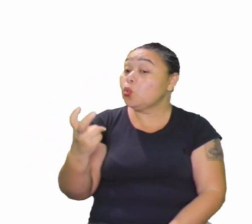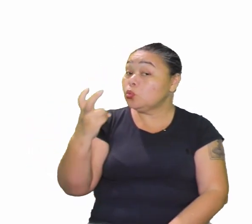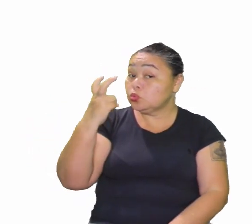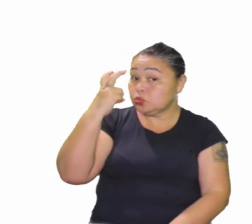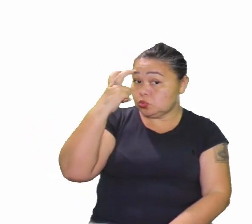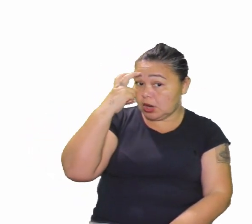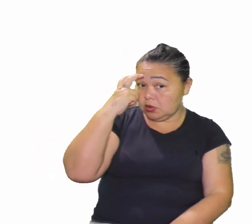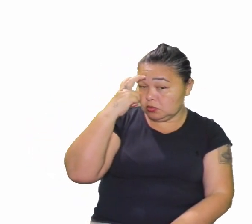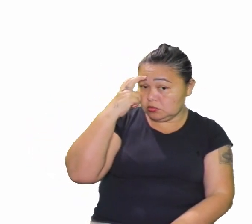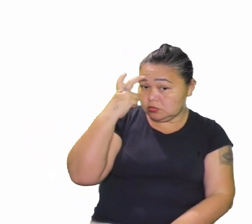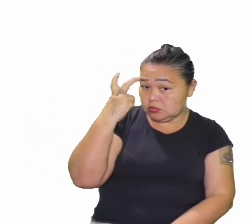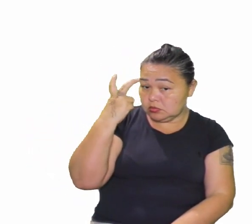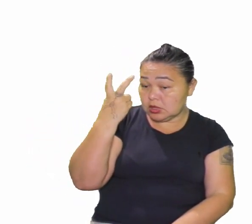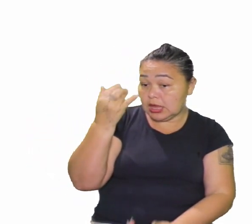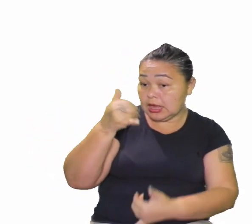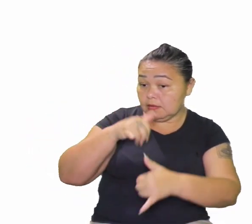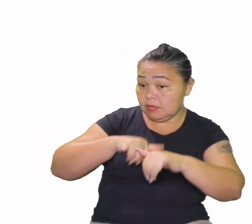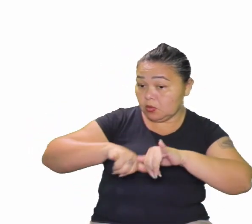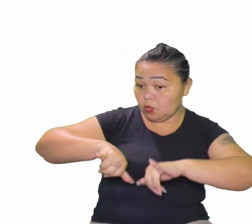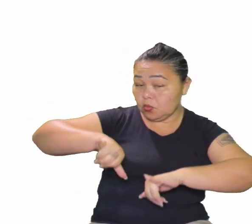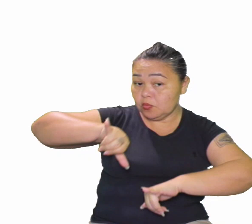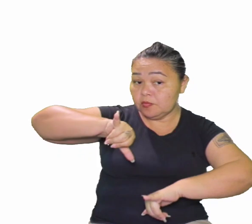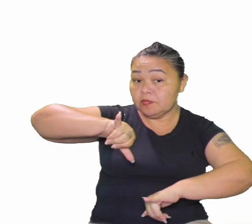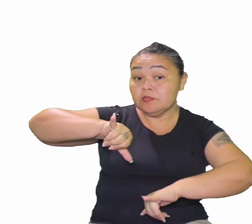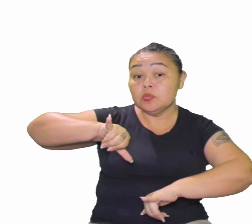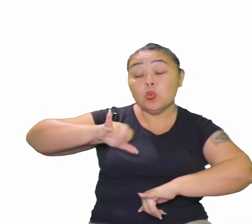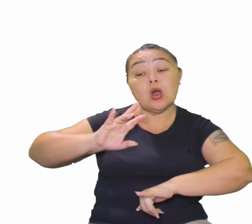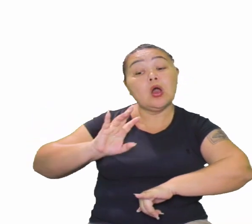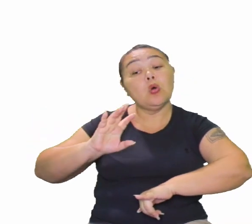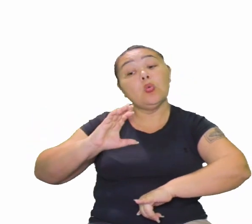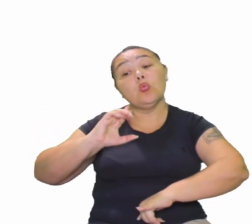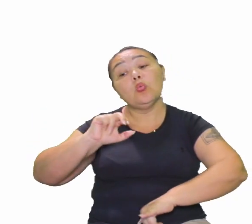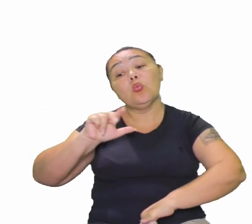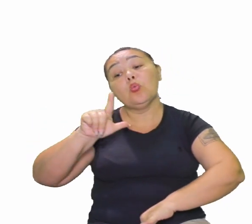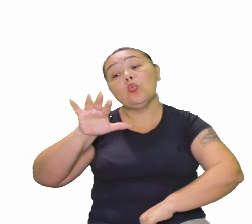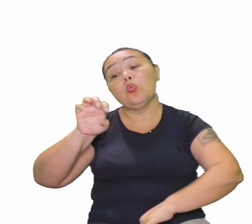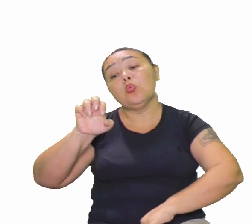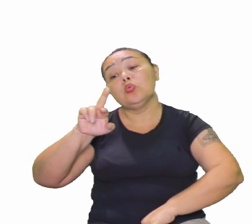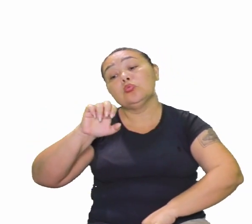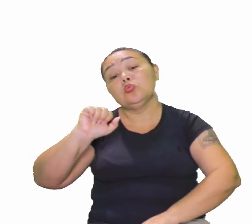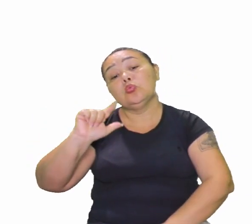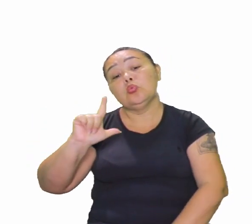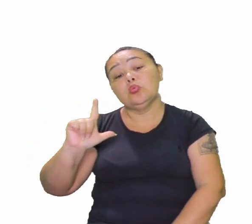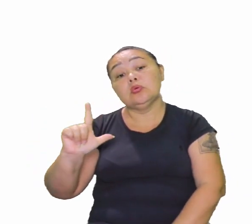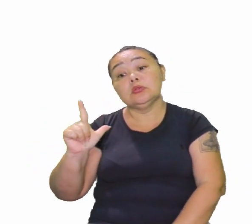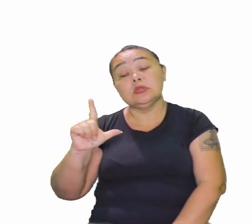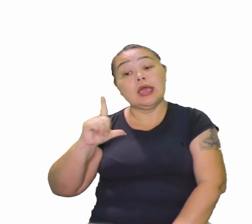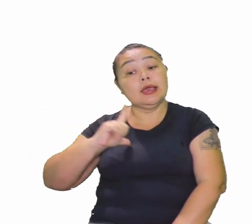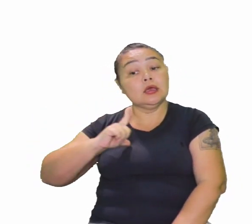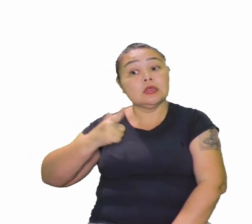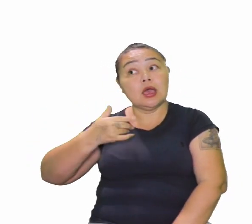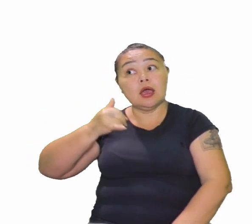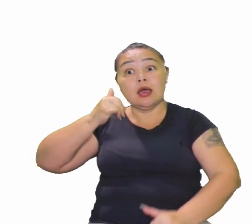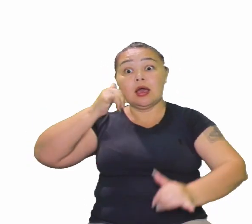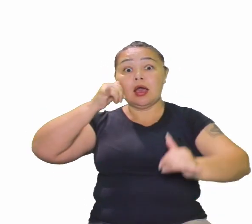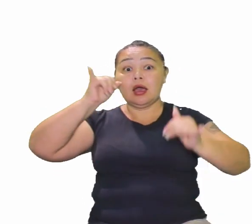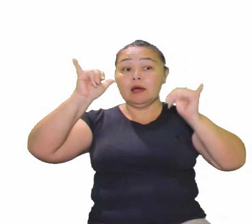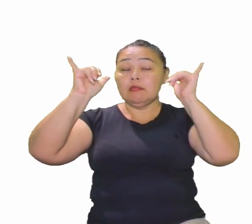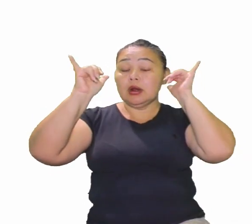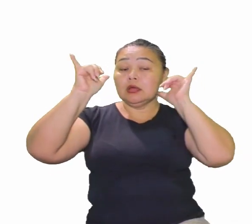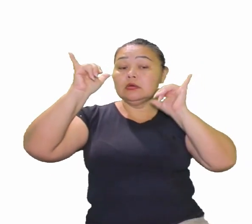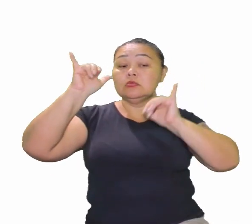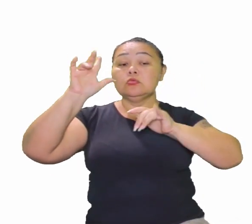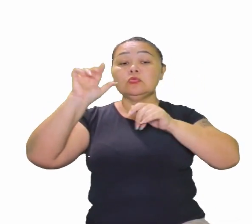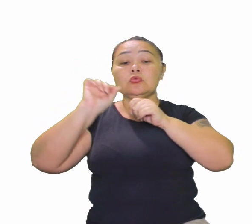cultural, químico. Em relação ao controle cultural, a gente tem de forma preventiva, né? E por meio